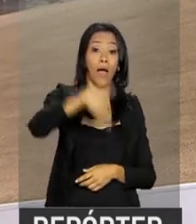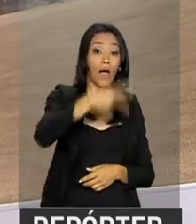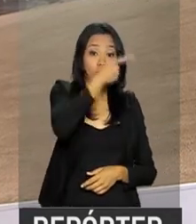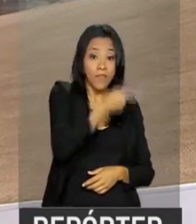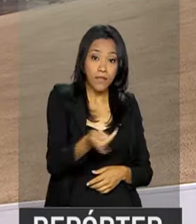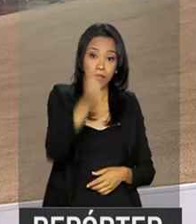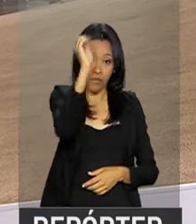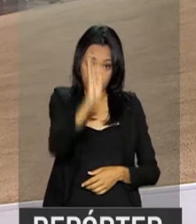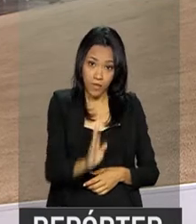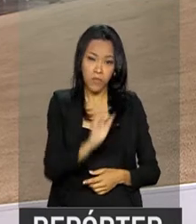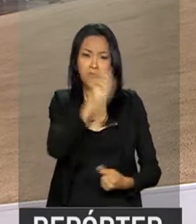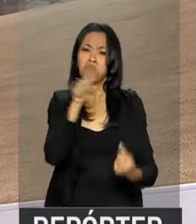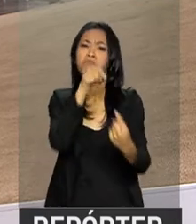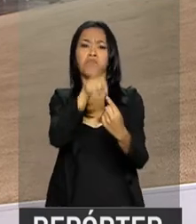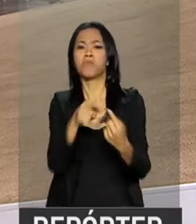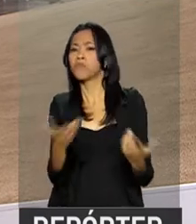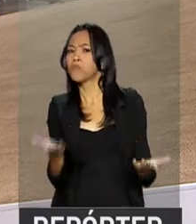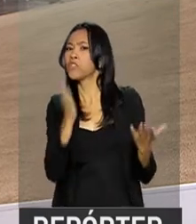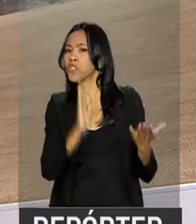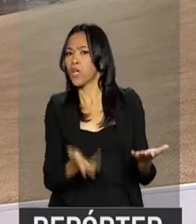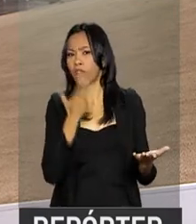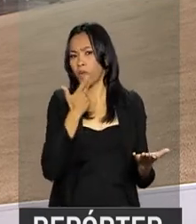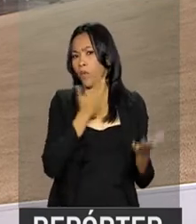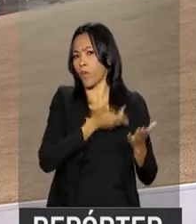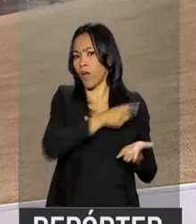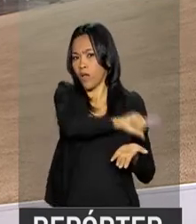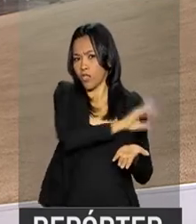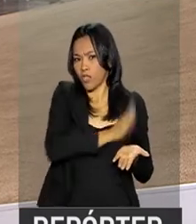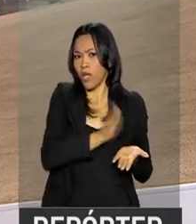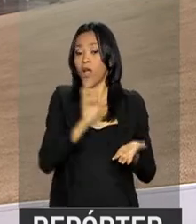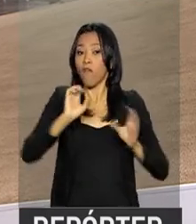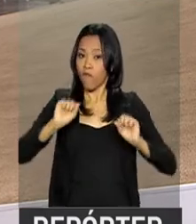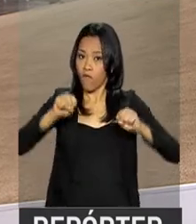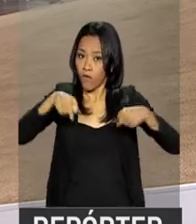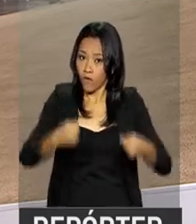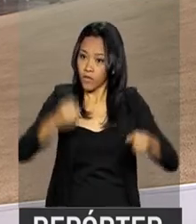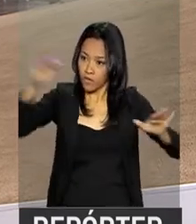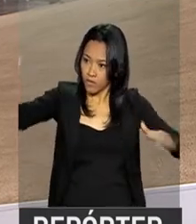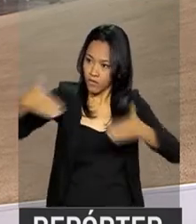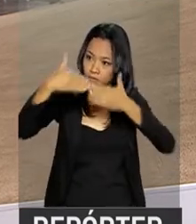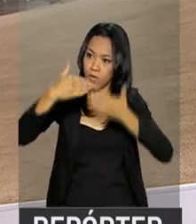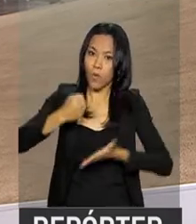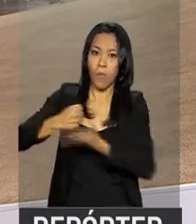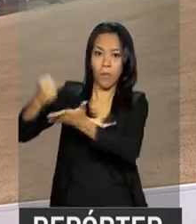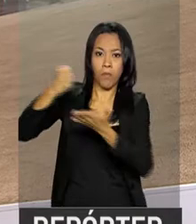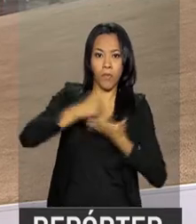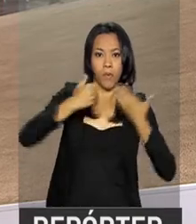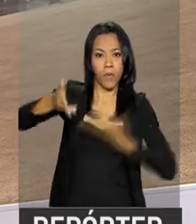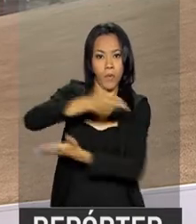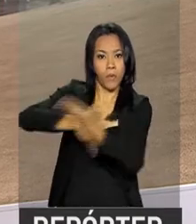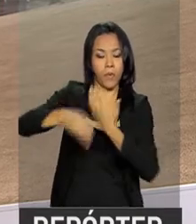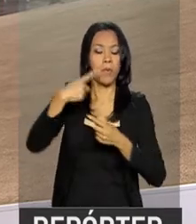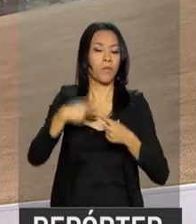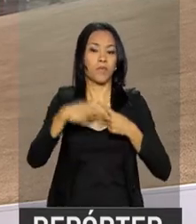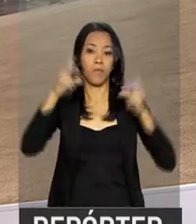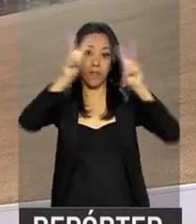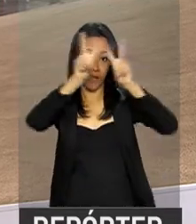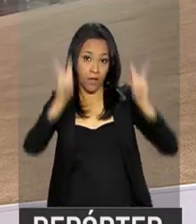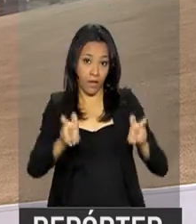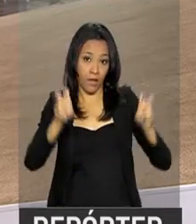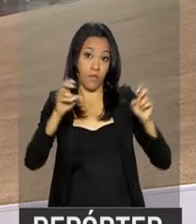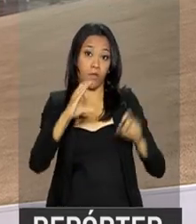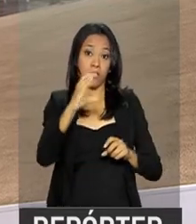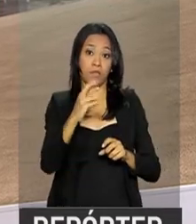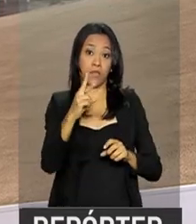brasil tem por objetivo conforme você falou país a fortalecer a cooperação em temas como a luta contra o crime